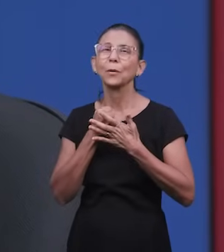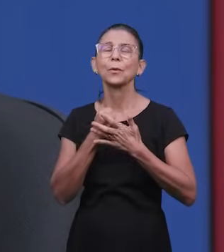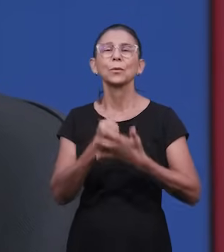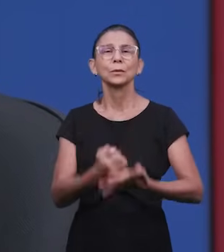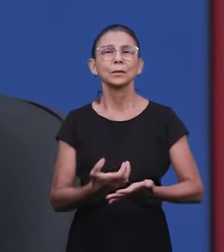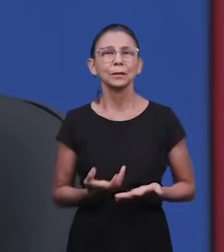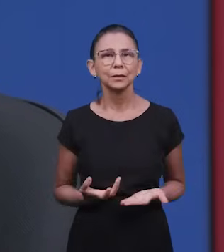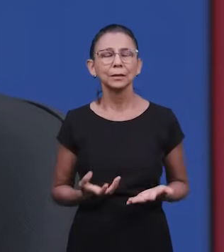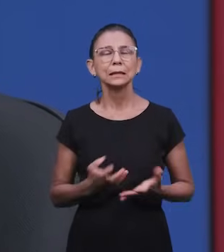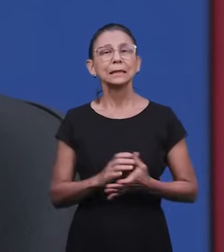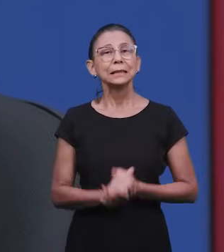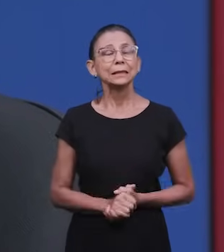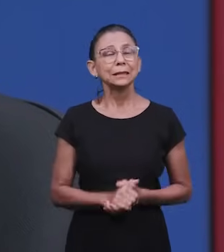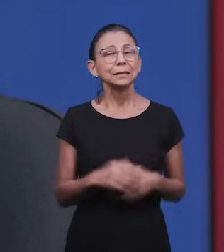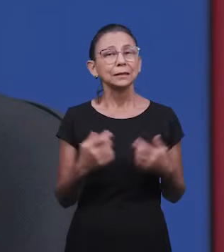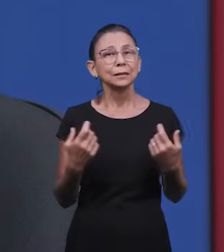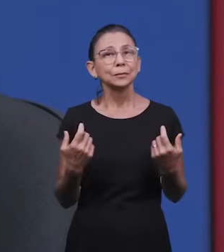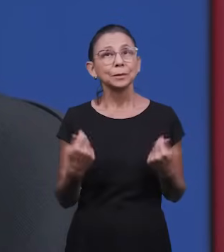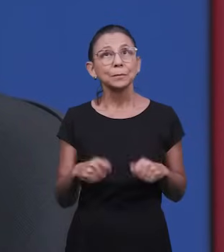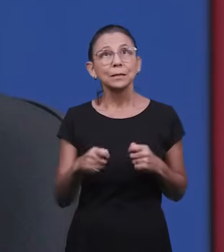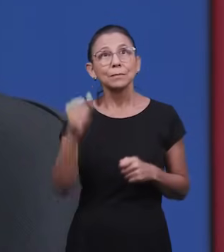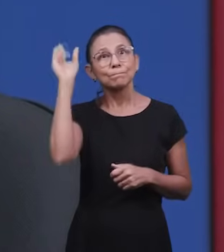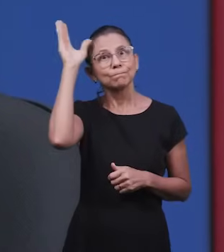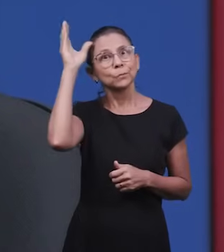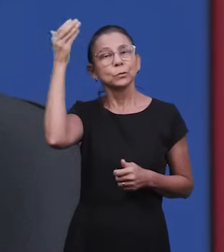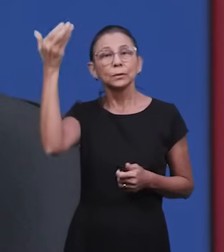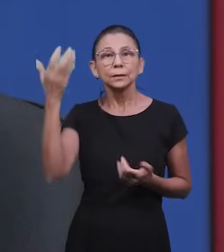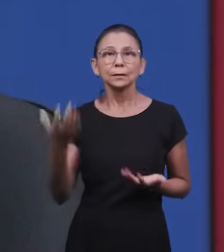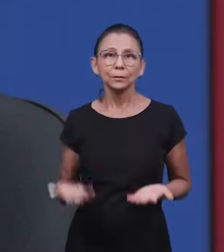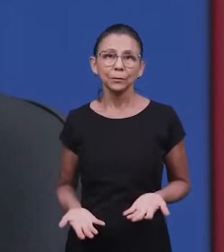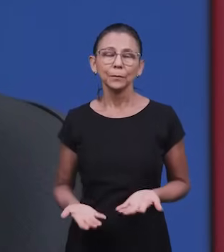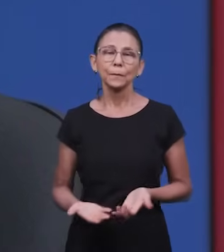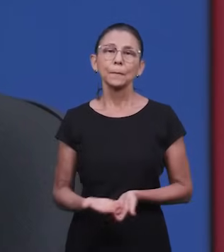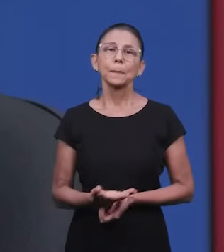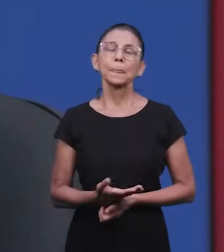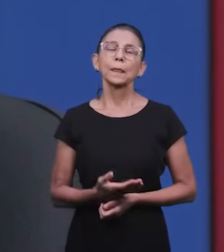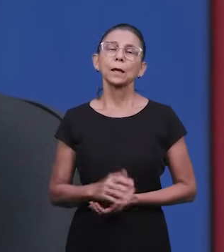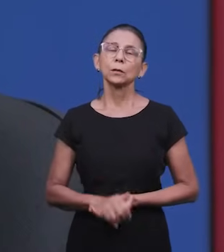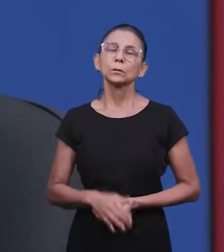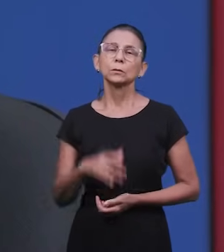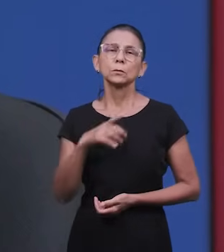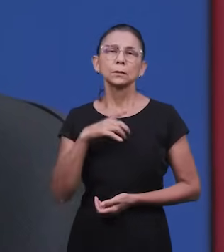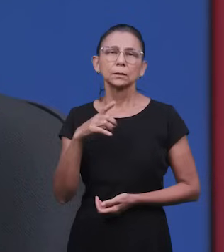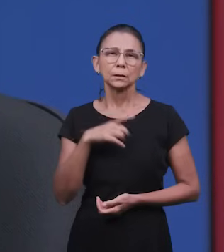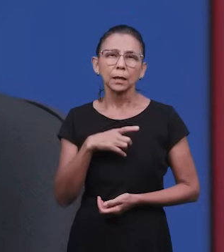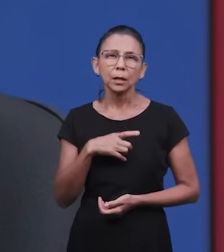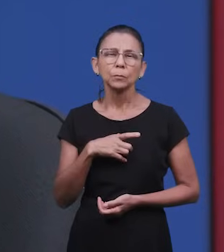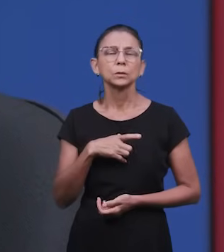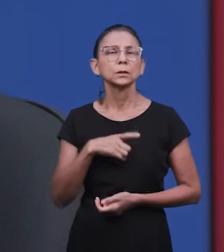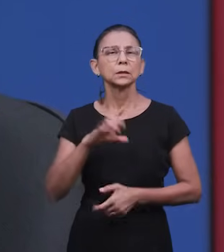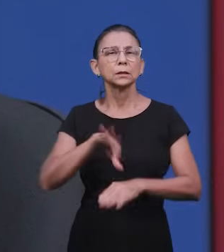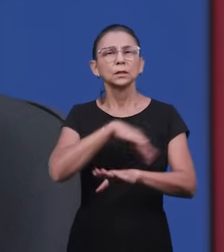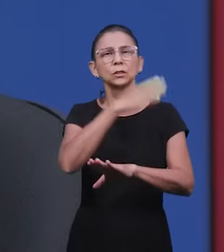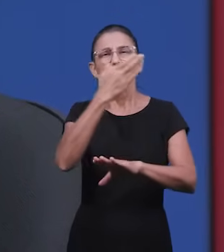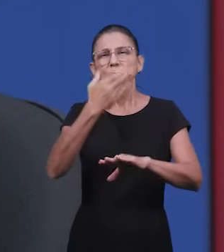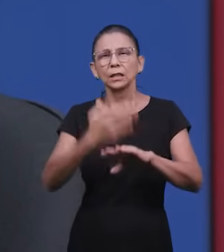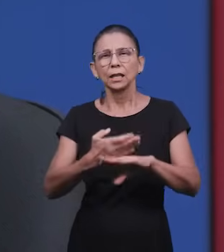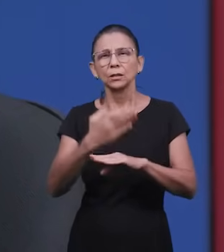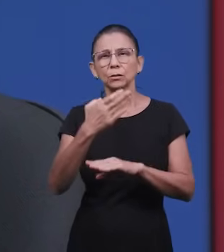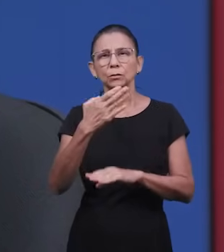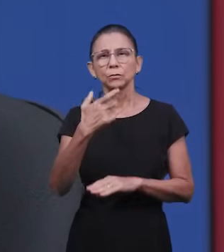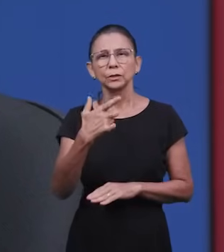uma atenção e querem a solução. Então tem pastores que 24 horas